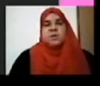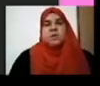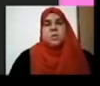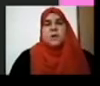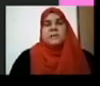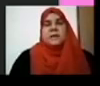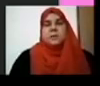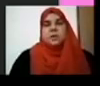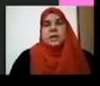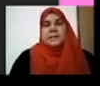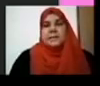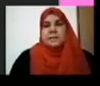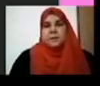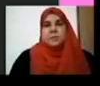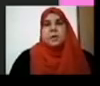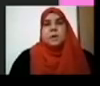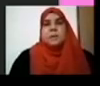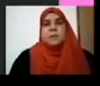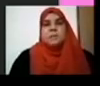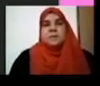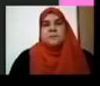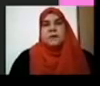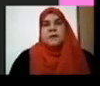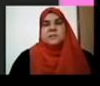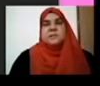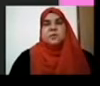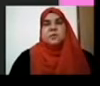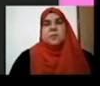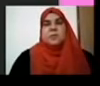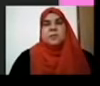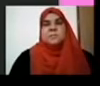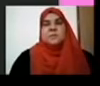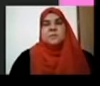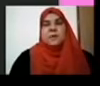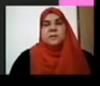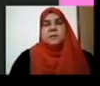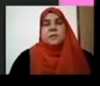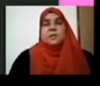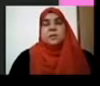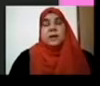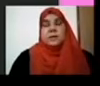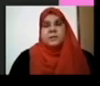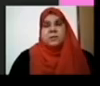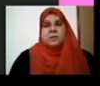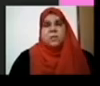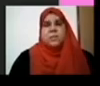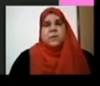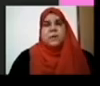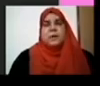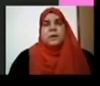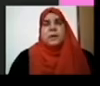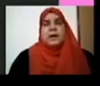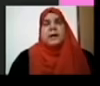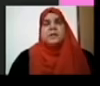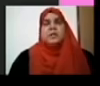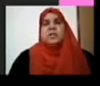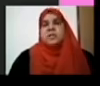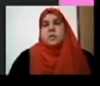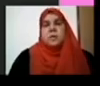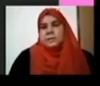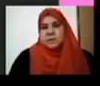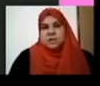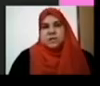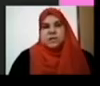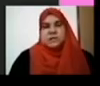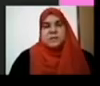coisa, tira o quadrado de cada elemento para verificar se são dois quadrados perfeitos. Tira a raiz, desculpa. Raiz de x